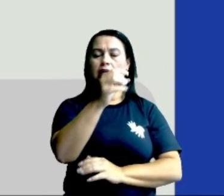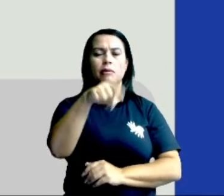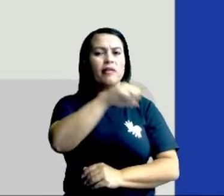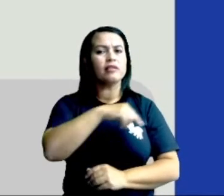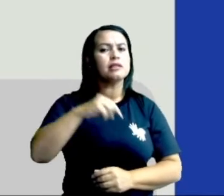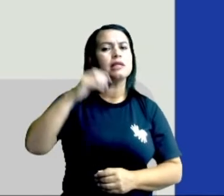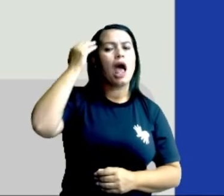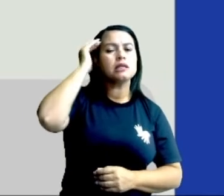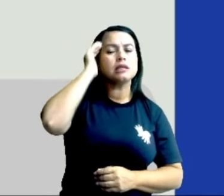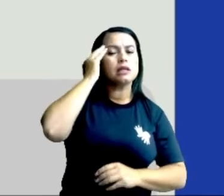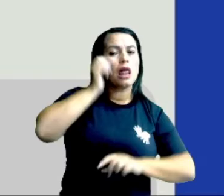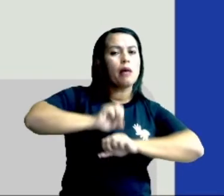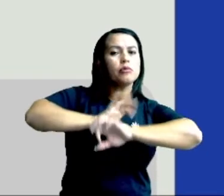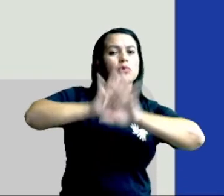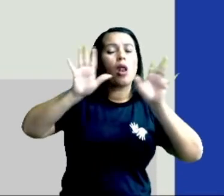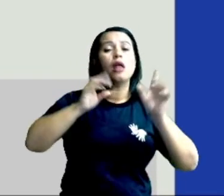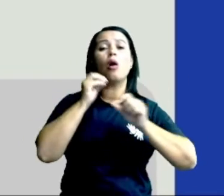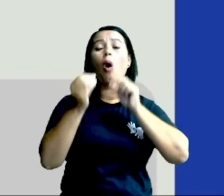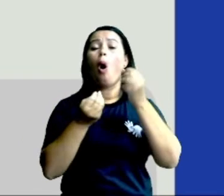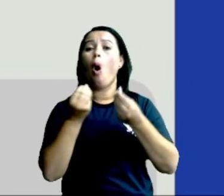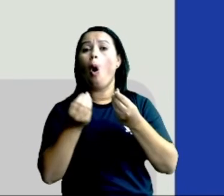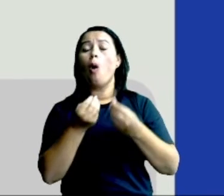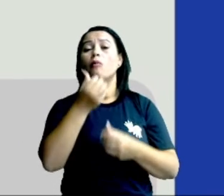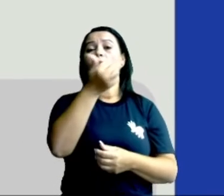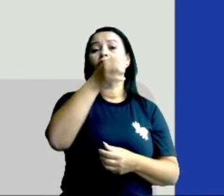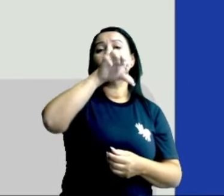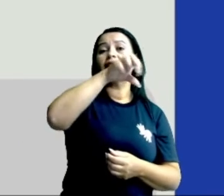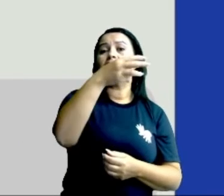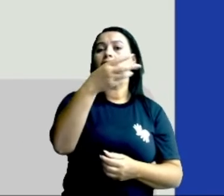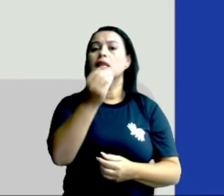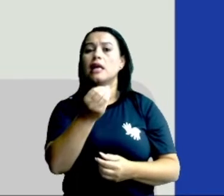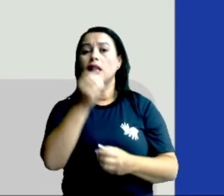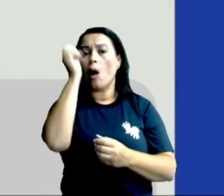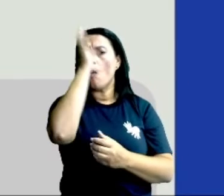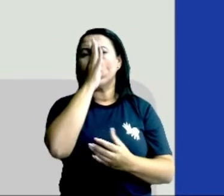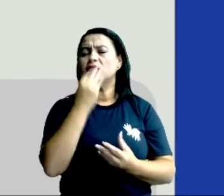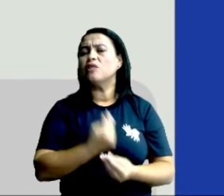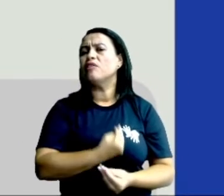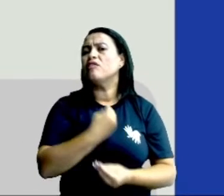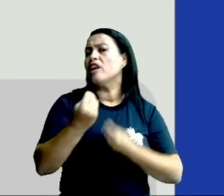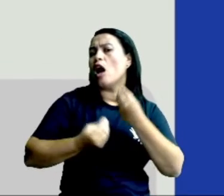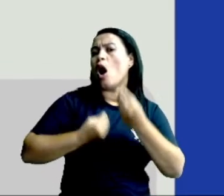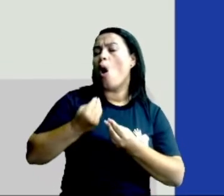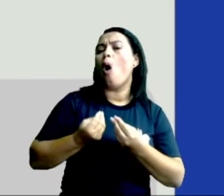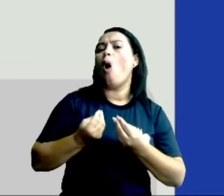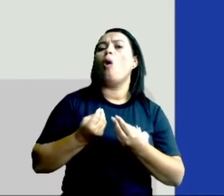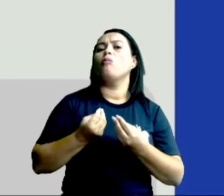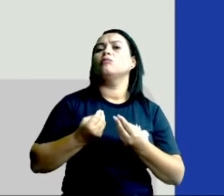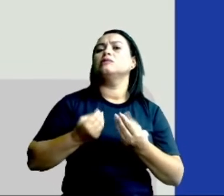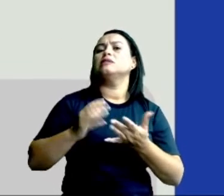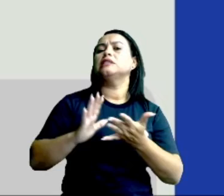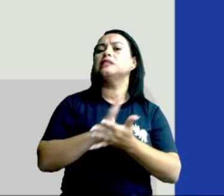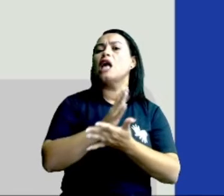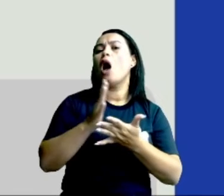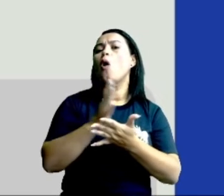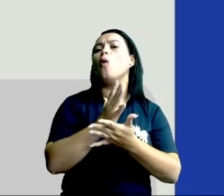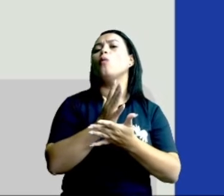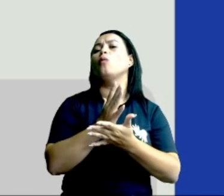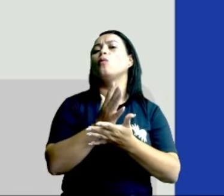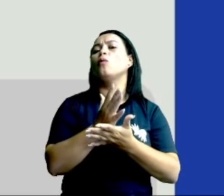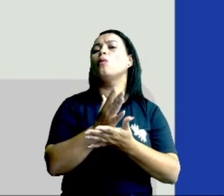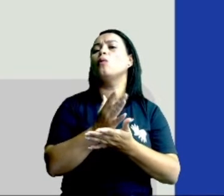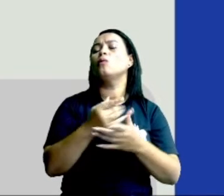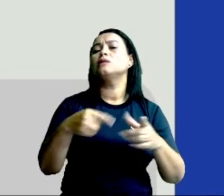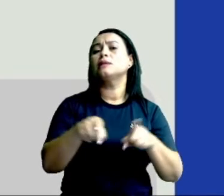terem uma noção, até 1930 o Brasil vivia de alguns ciclos, né? Inclusive